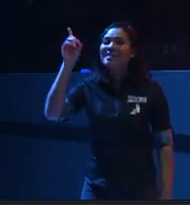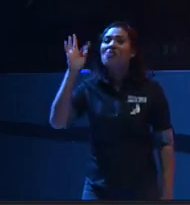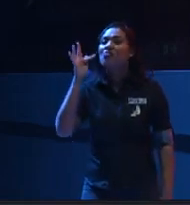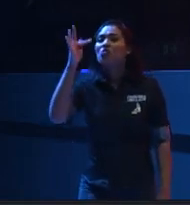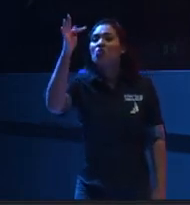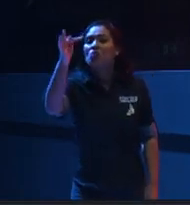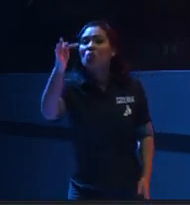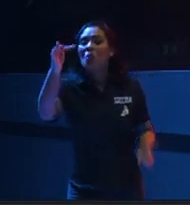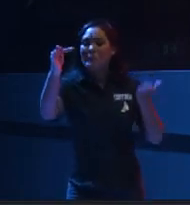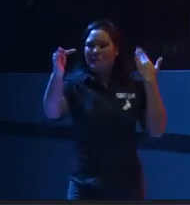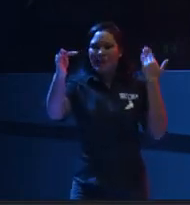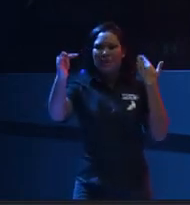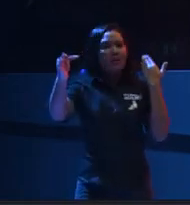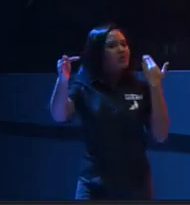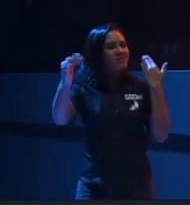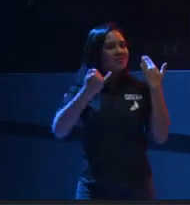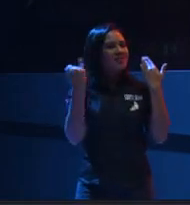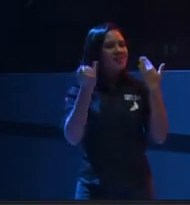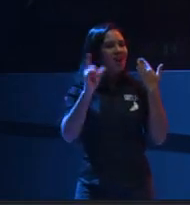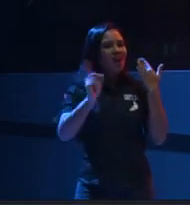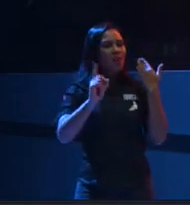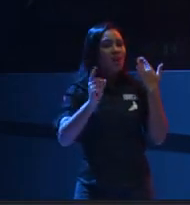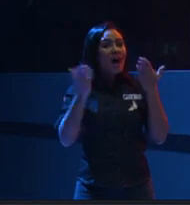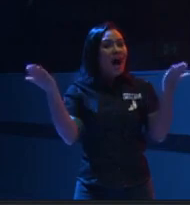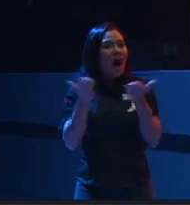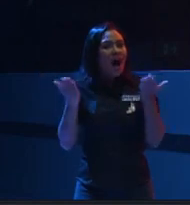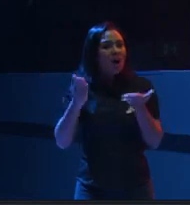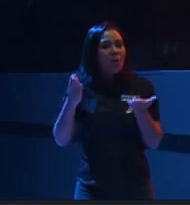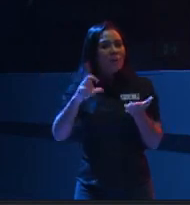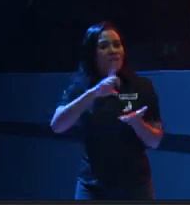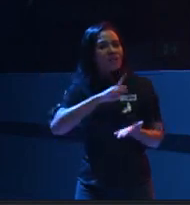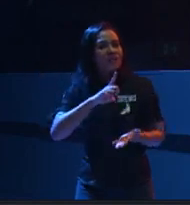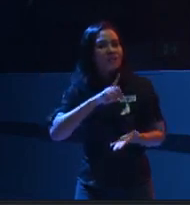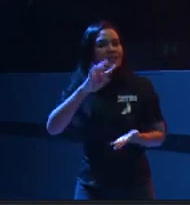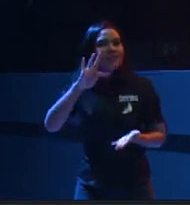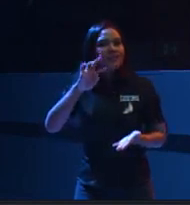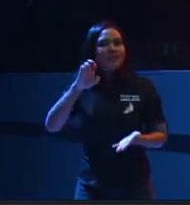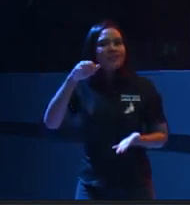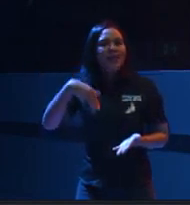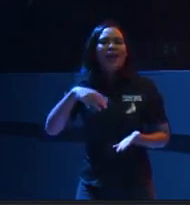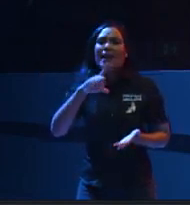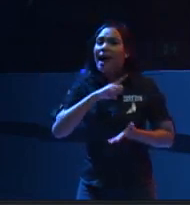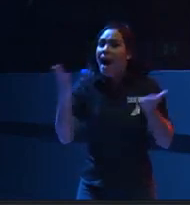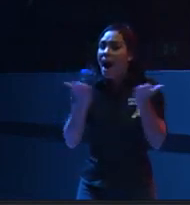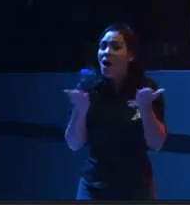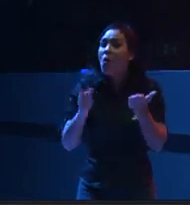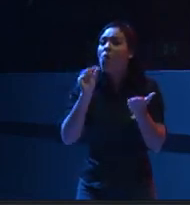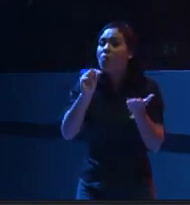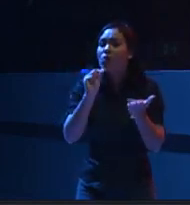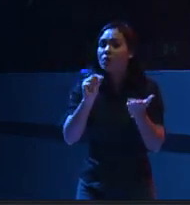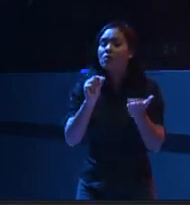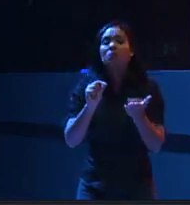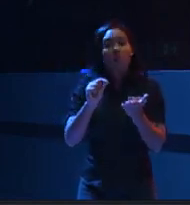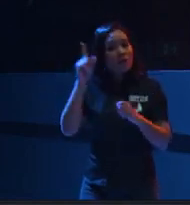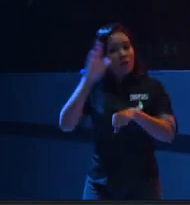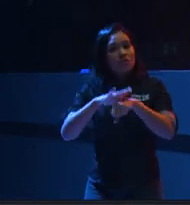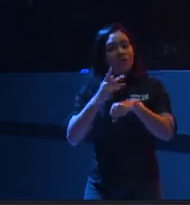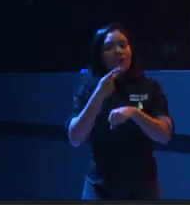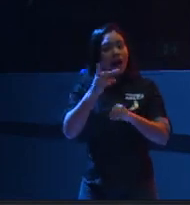o que tu tens a tua mão é com isso que eu vou fazer um milagre é com isso que eu vou operar uma maravilha